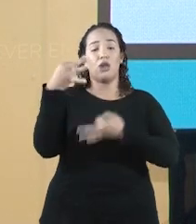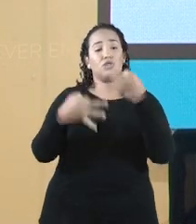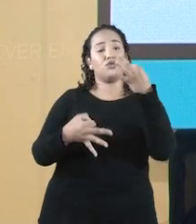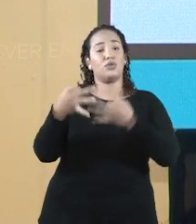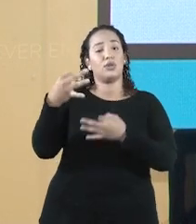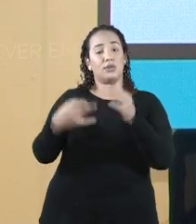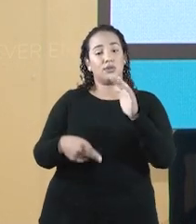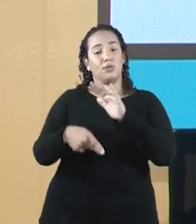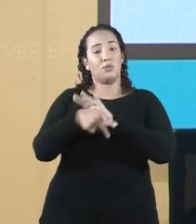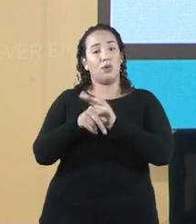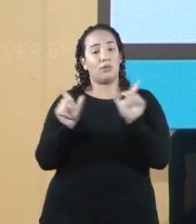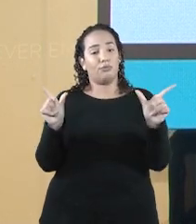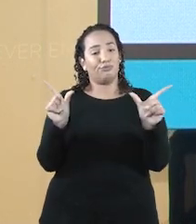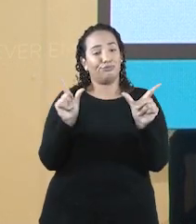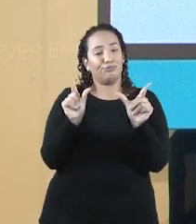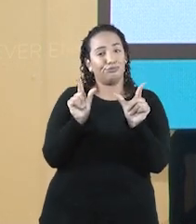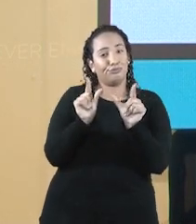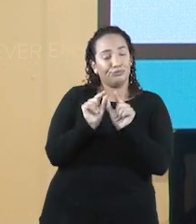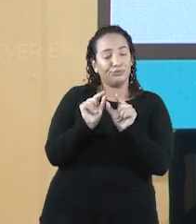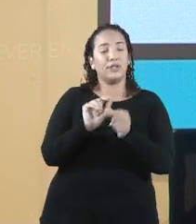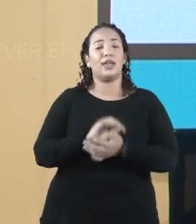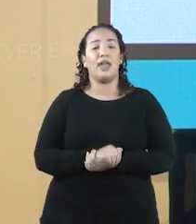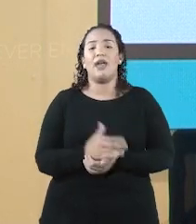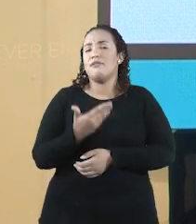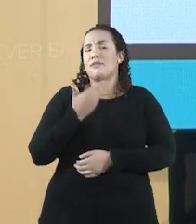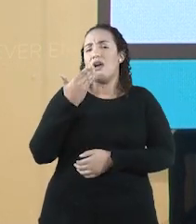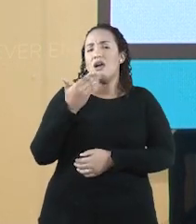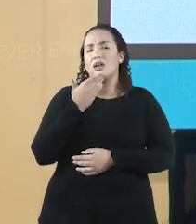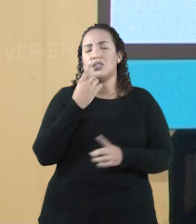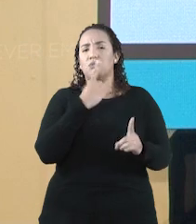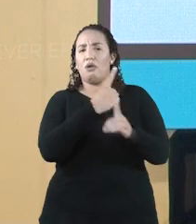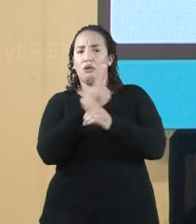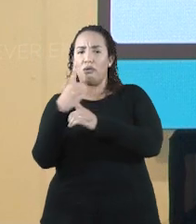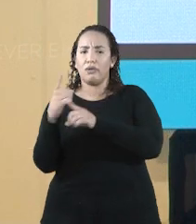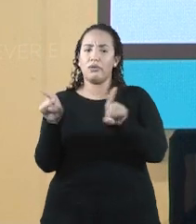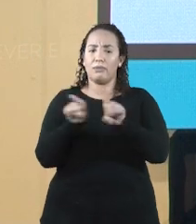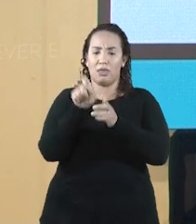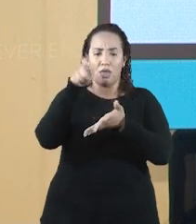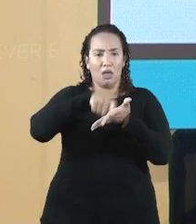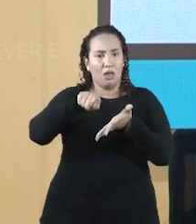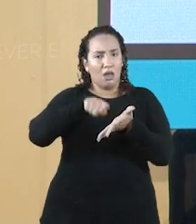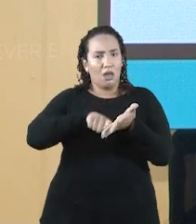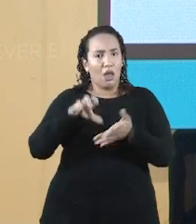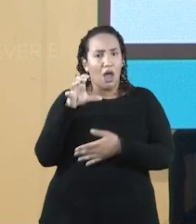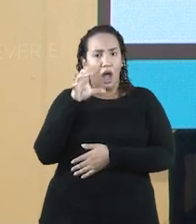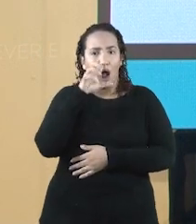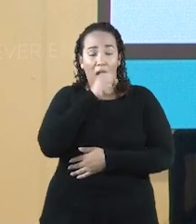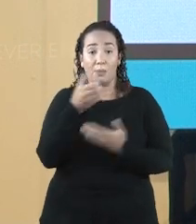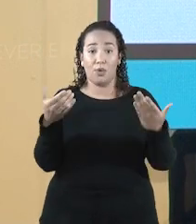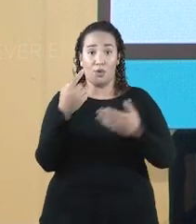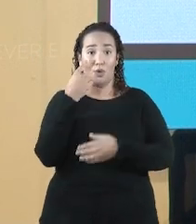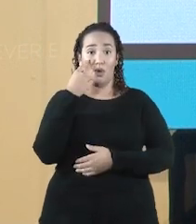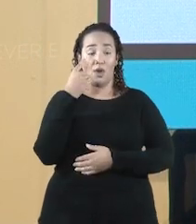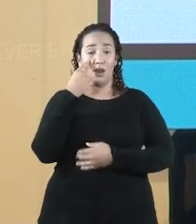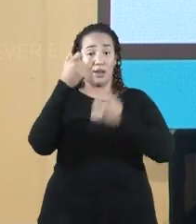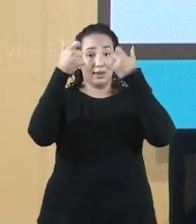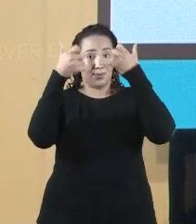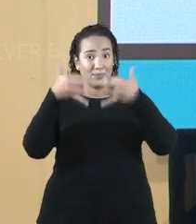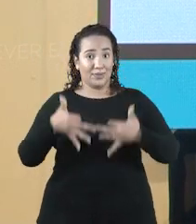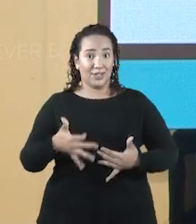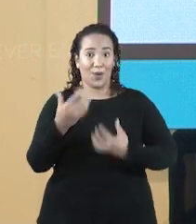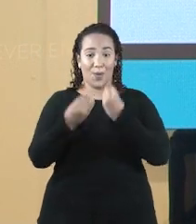a utilização de abreviaturas, facilitando e acelerando a sua escrita. Vamos ver alguns exemplos